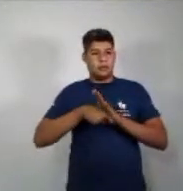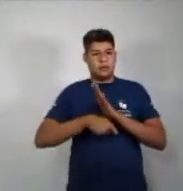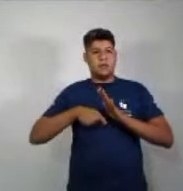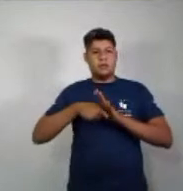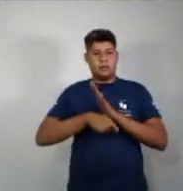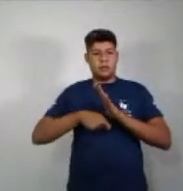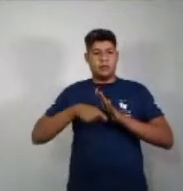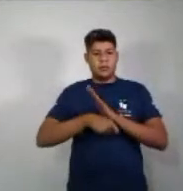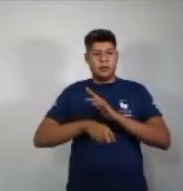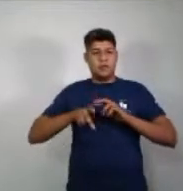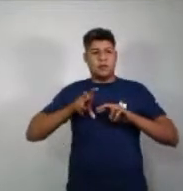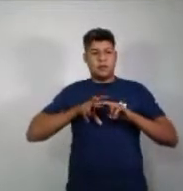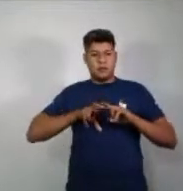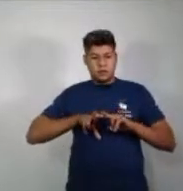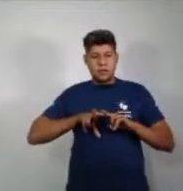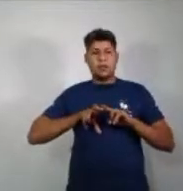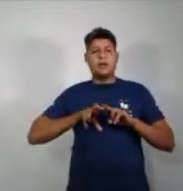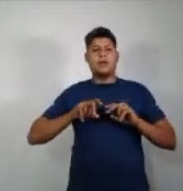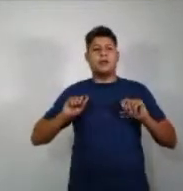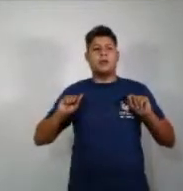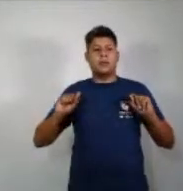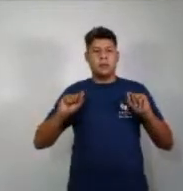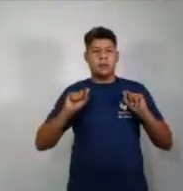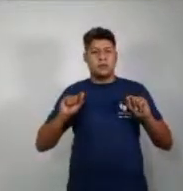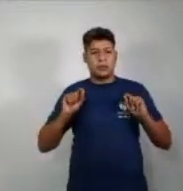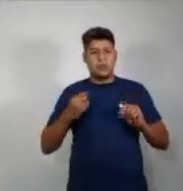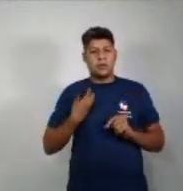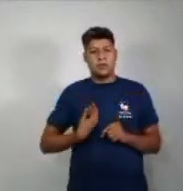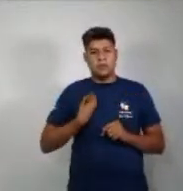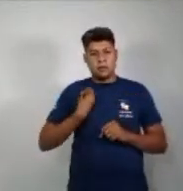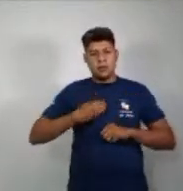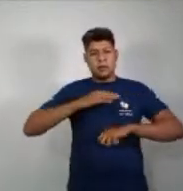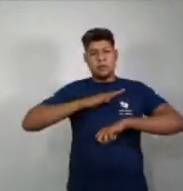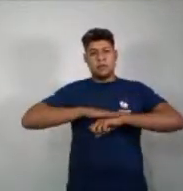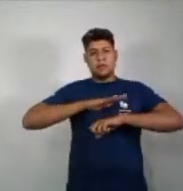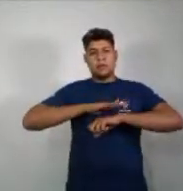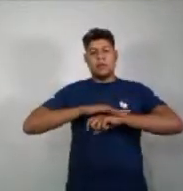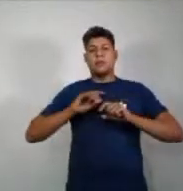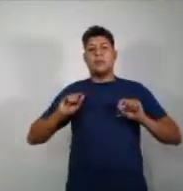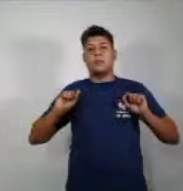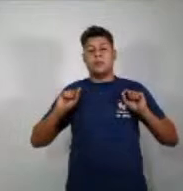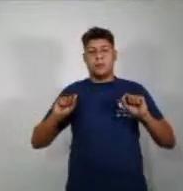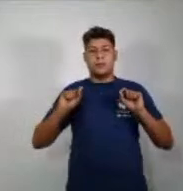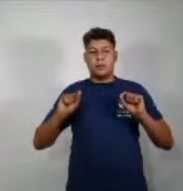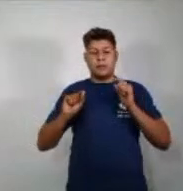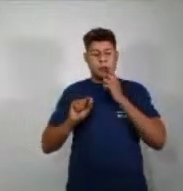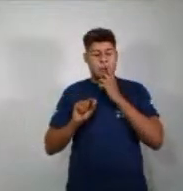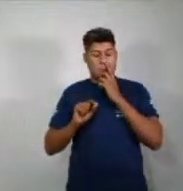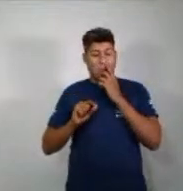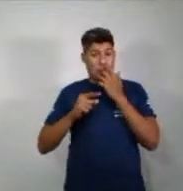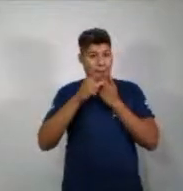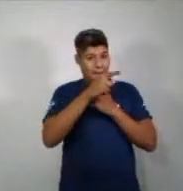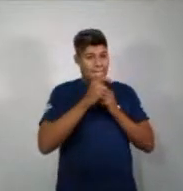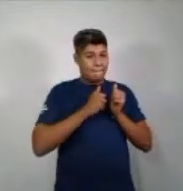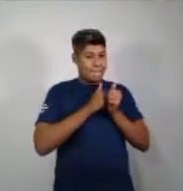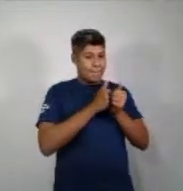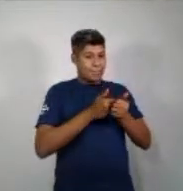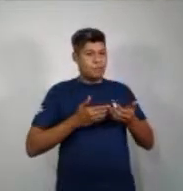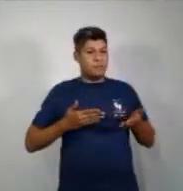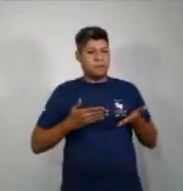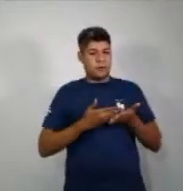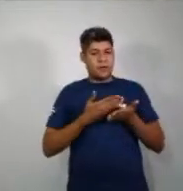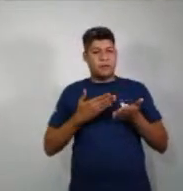sentado. E o que é bonito ao mesmo tempo é que ele, acompanhado dos